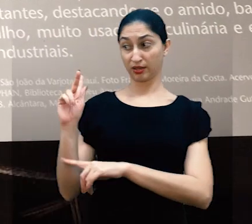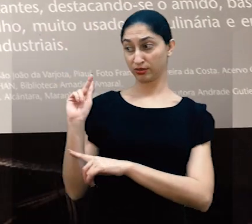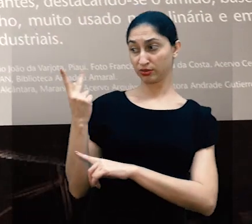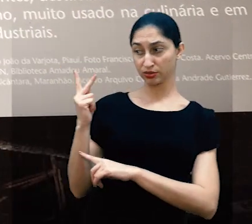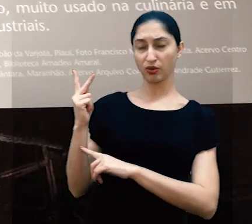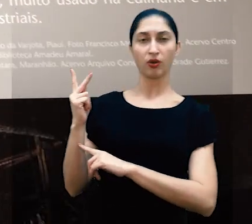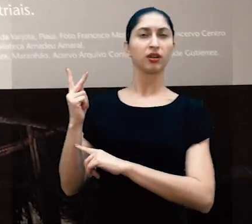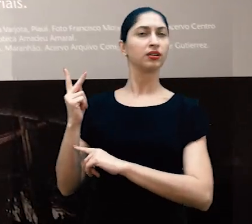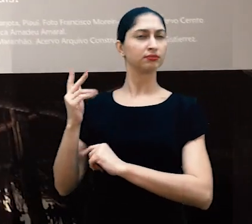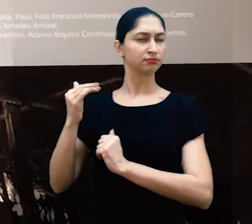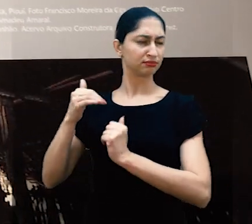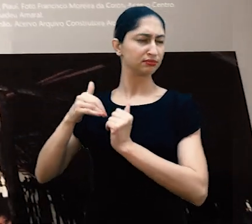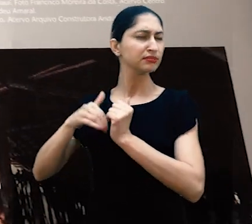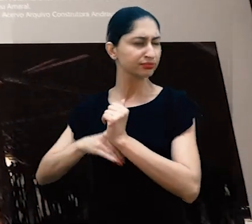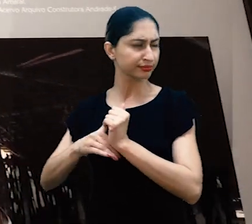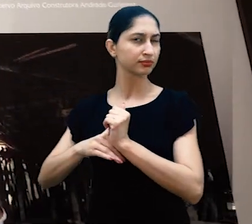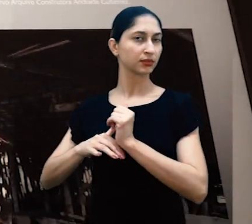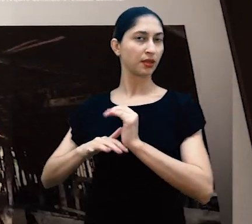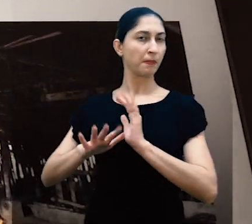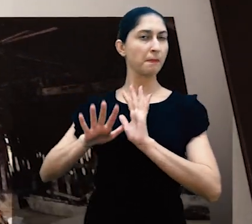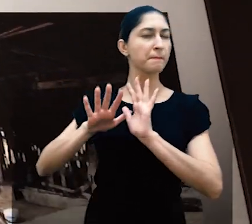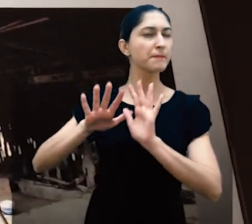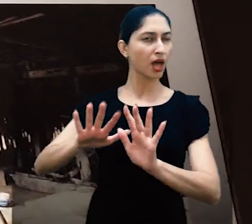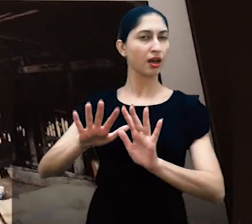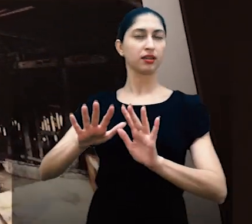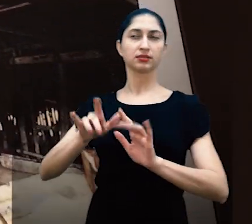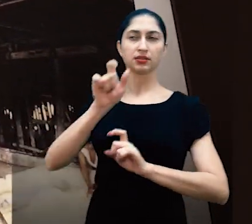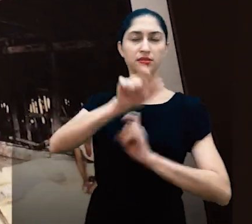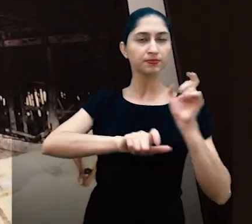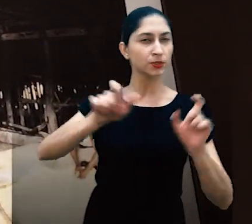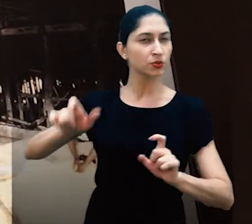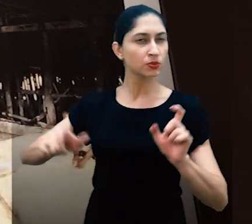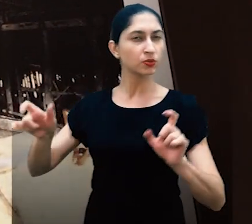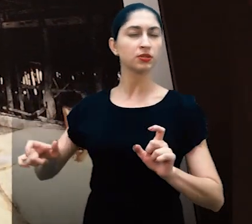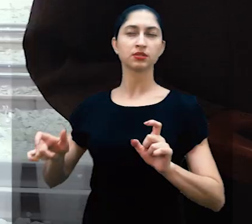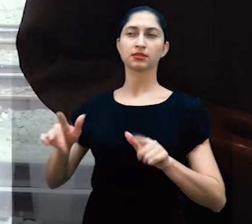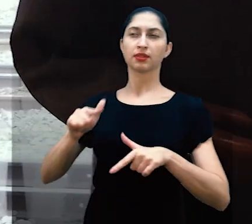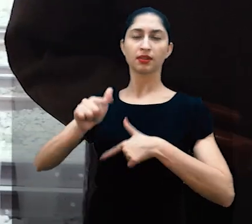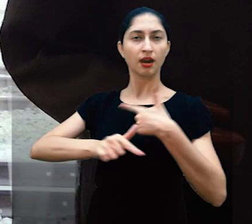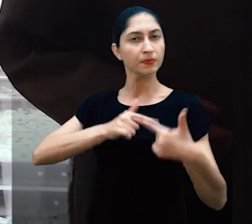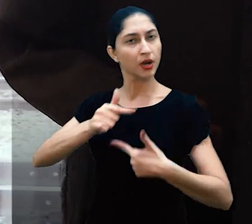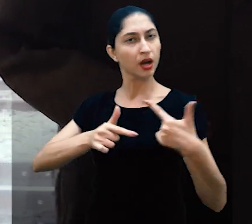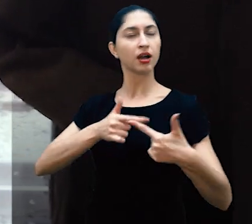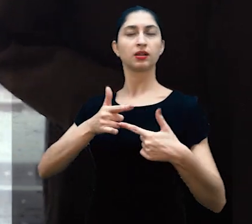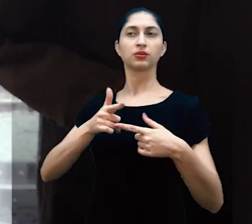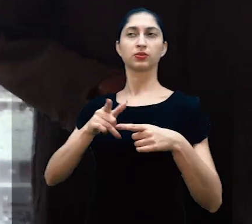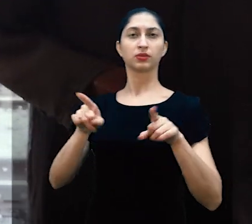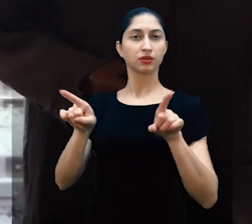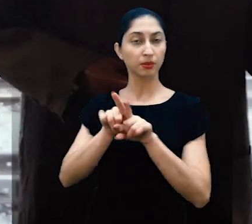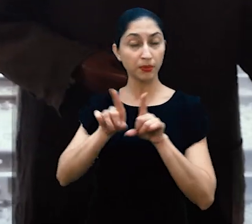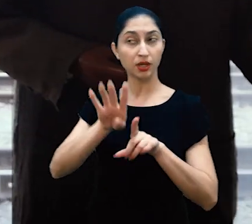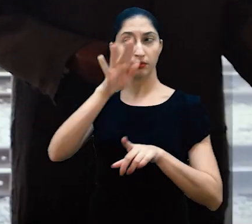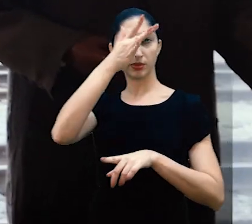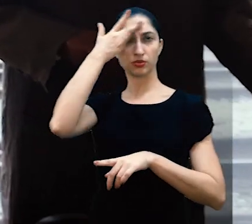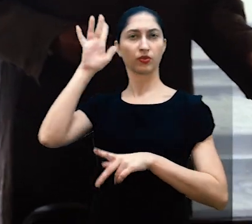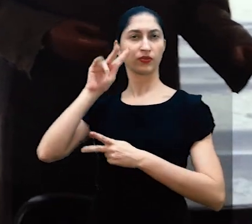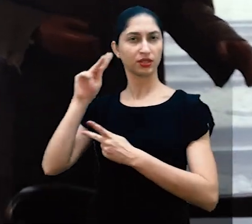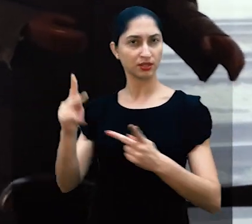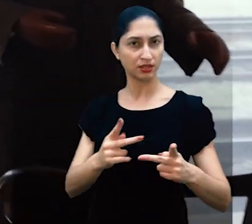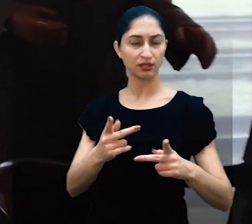sido apenas discreta para com eles. Eles são trabalhadores, são também os visitantes do